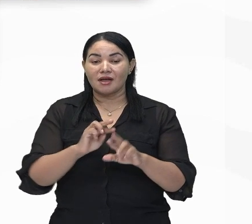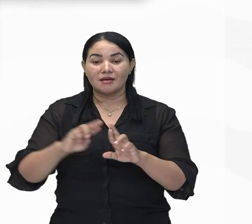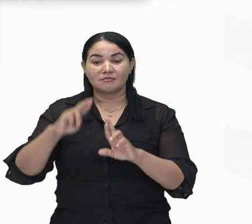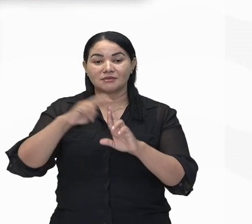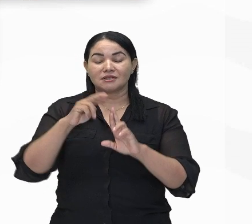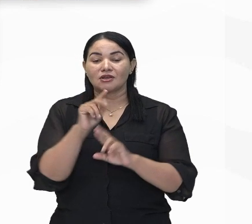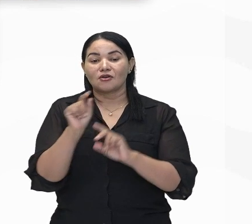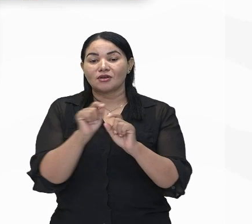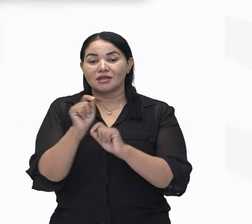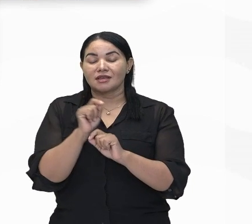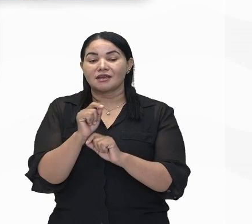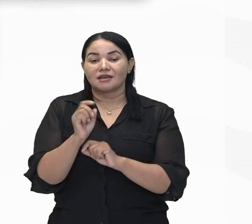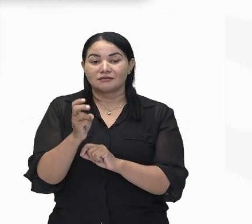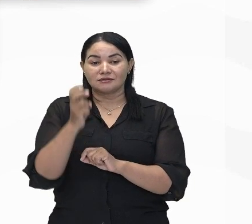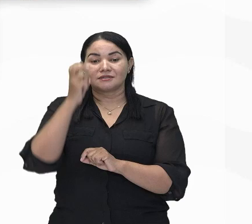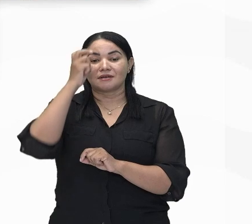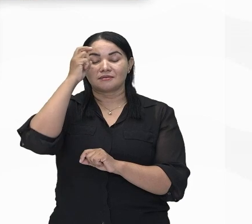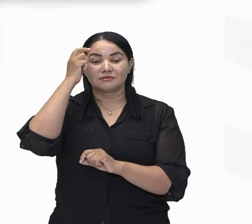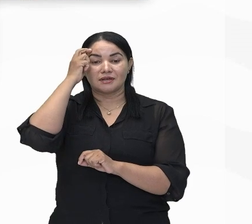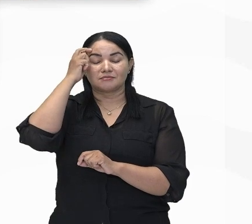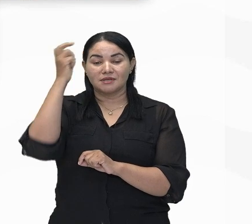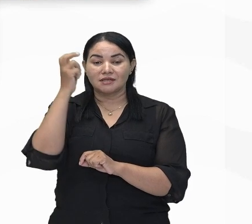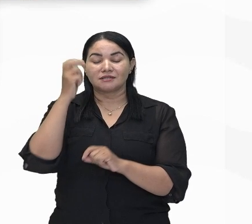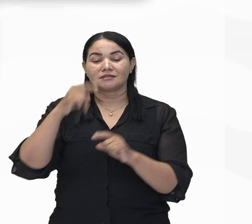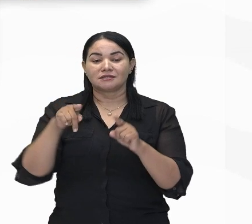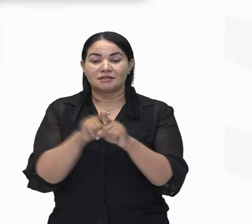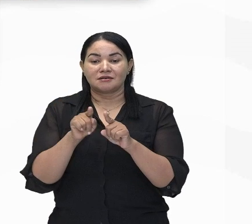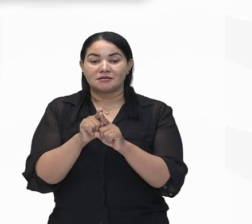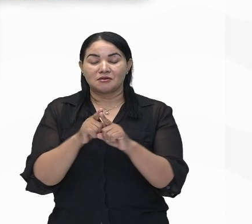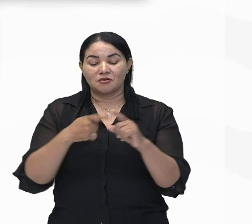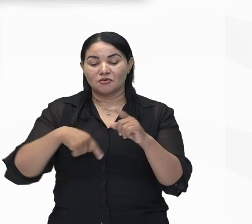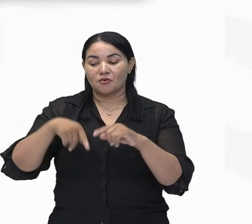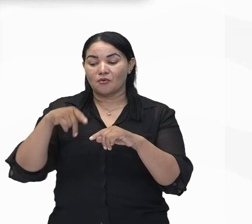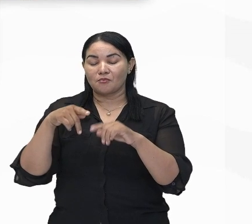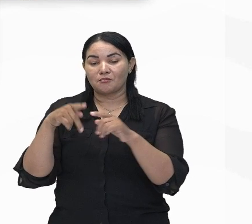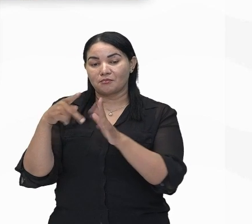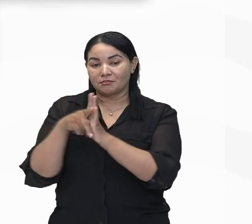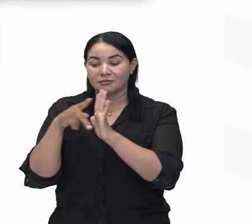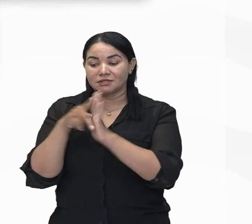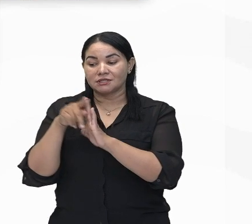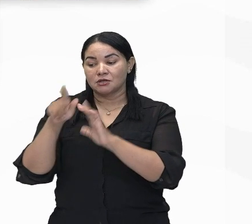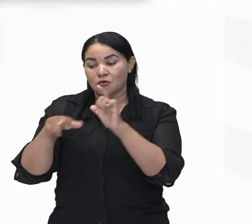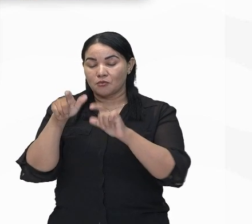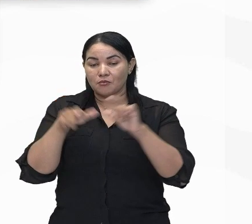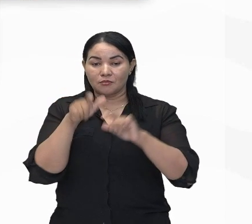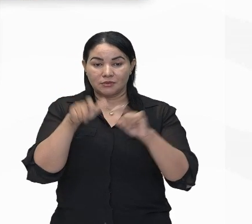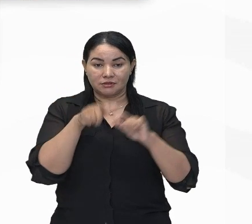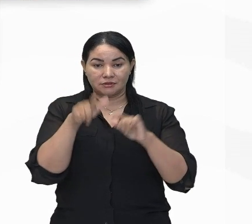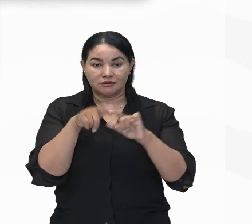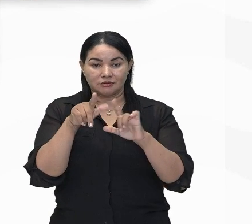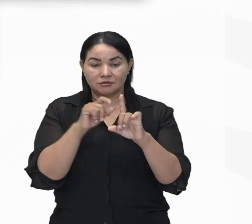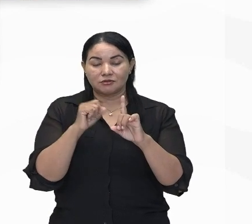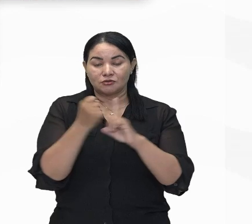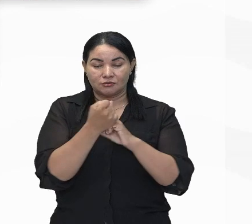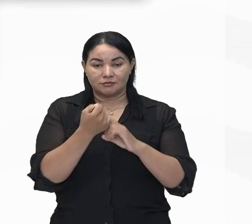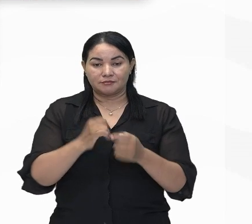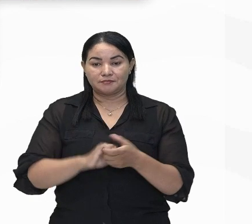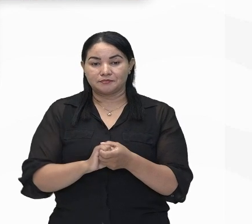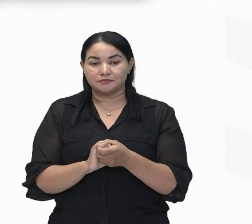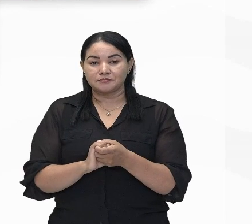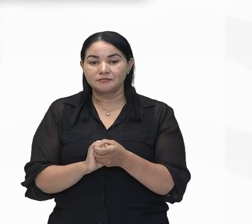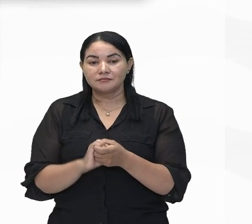valores partilhados entre os membros de uma sociedade. Então, aqui nós estamos falando de saberes, nós estamos falando